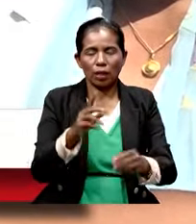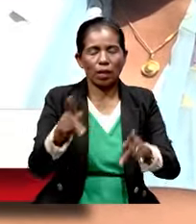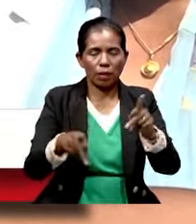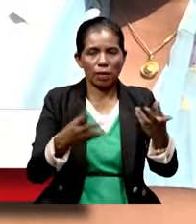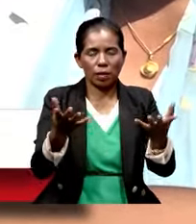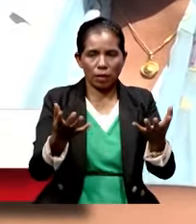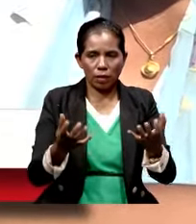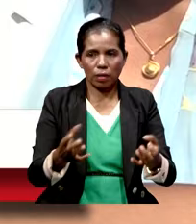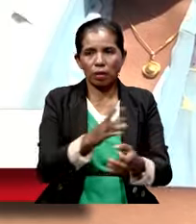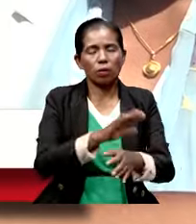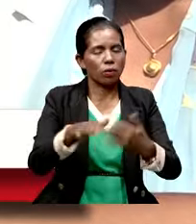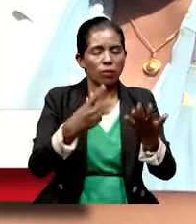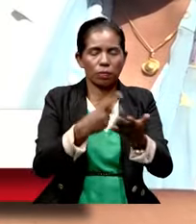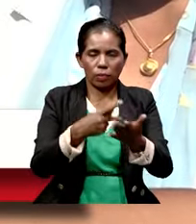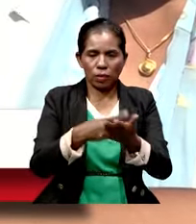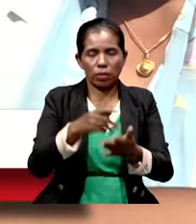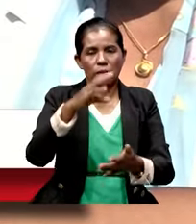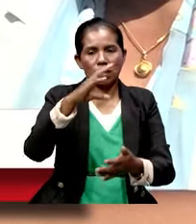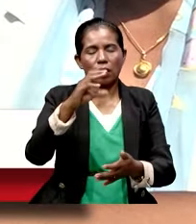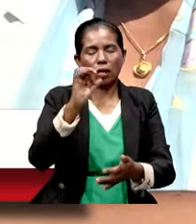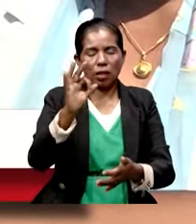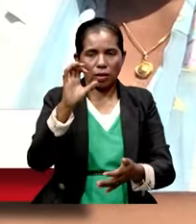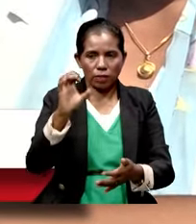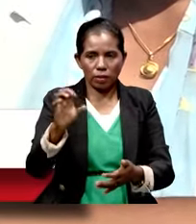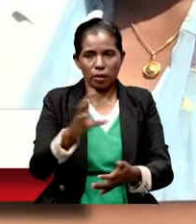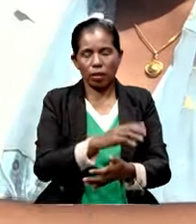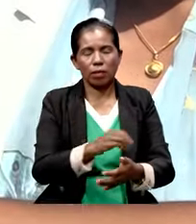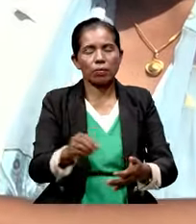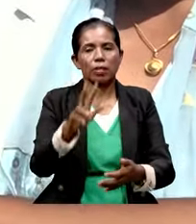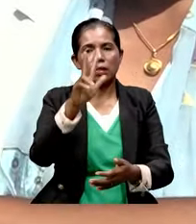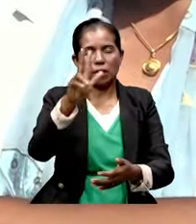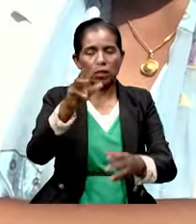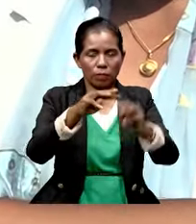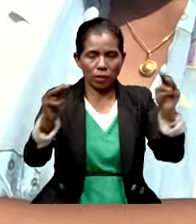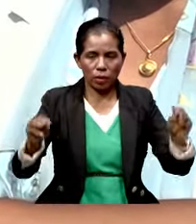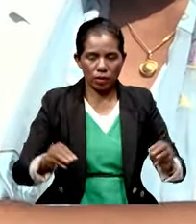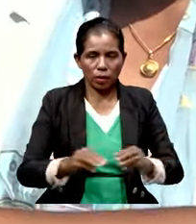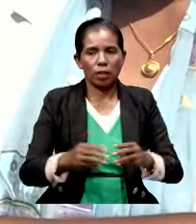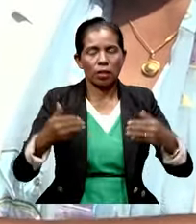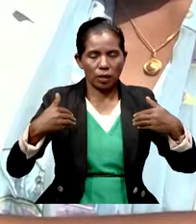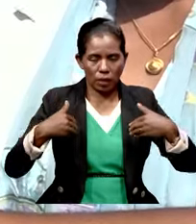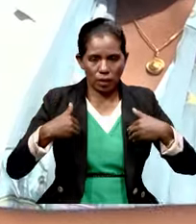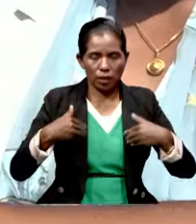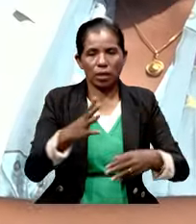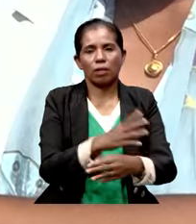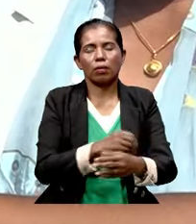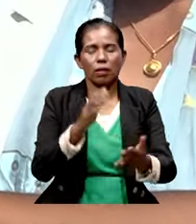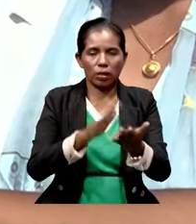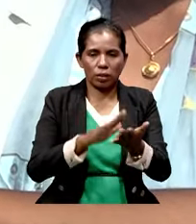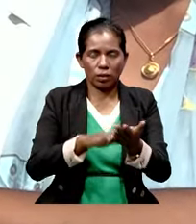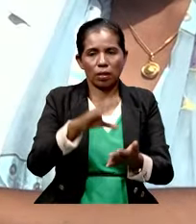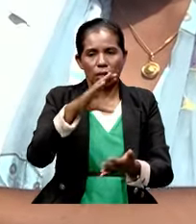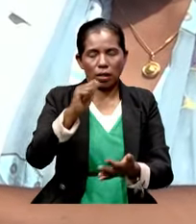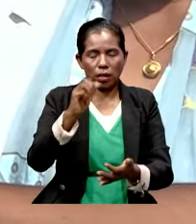verdadeiramente a todo o projeto Café, que já está nos 13 municípios, que está em expansão e que é